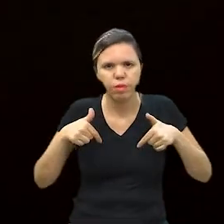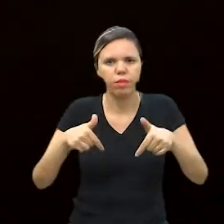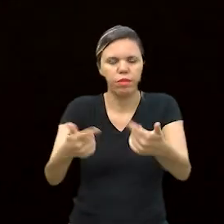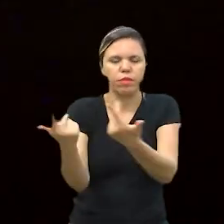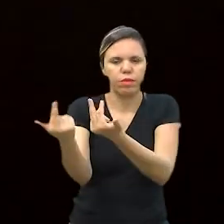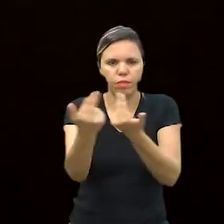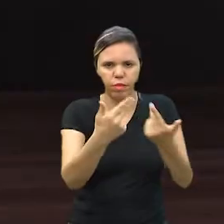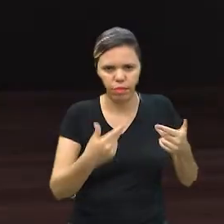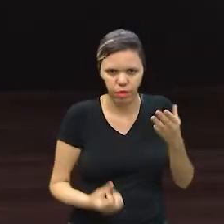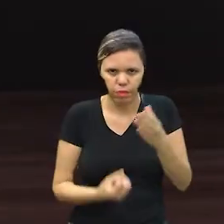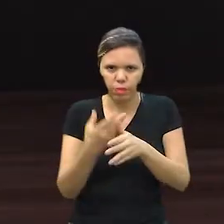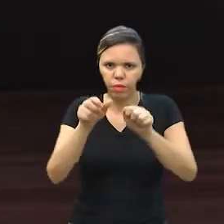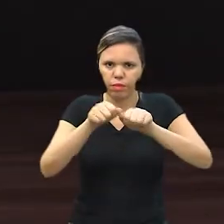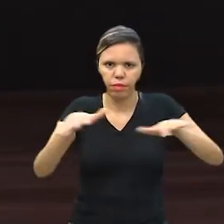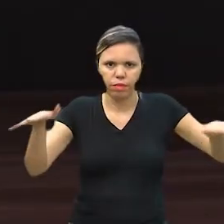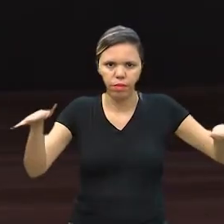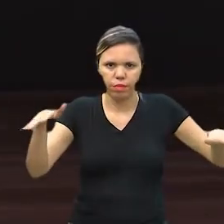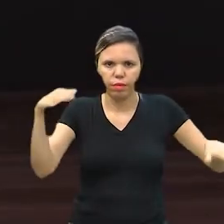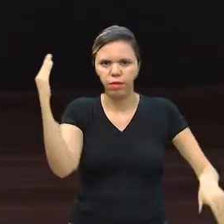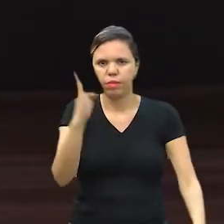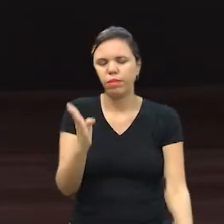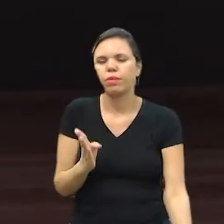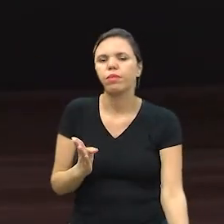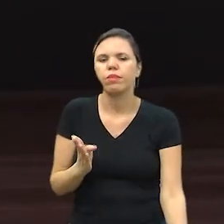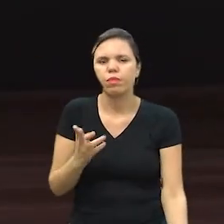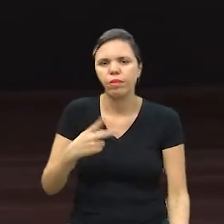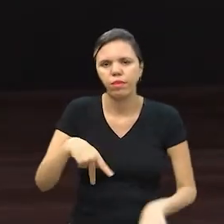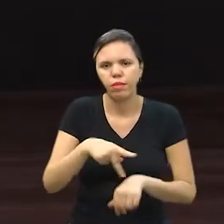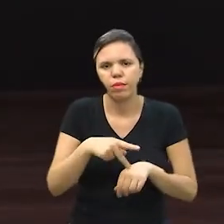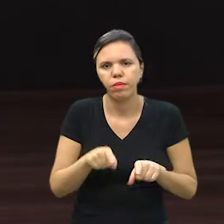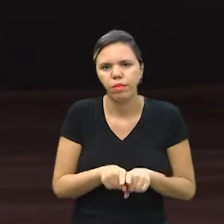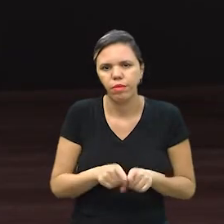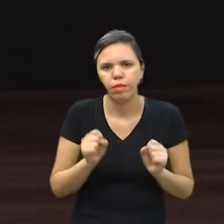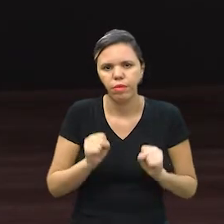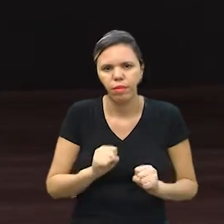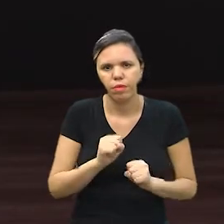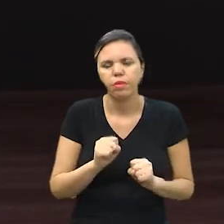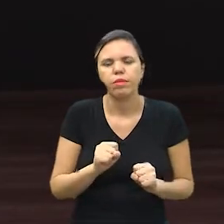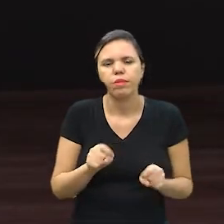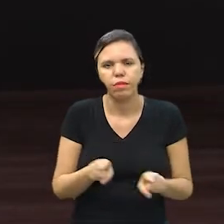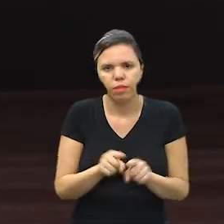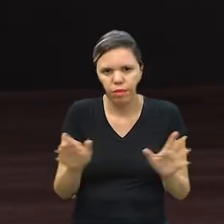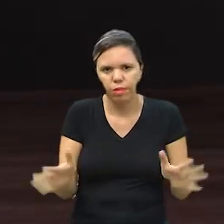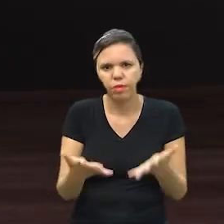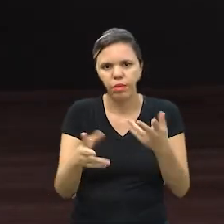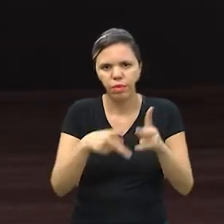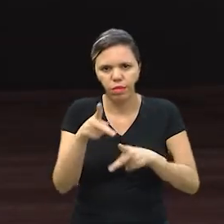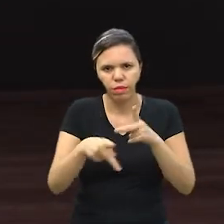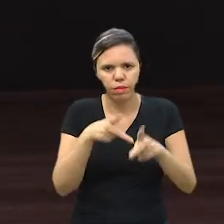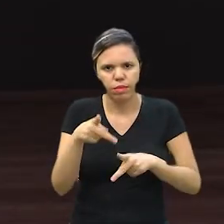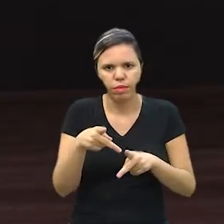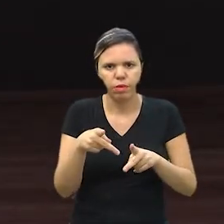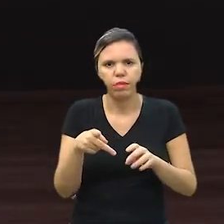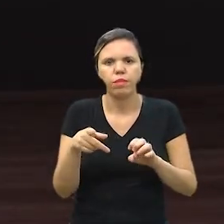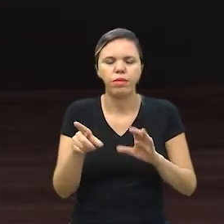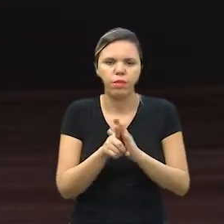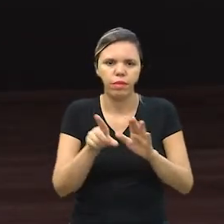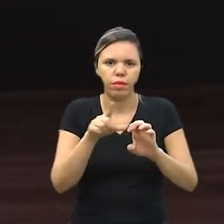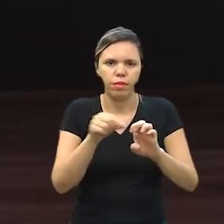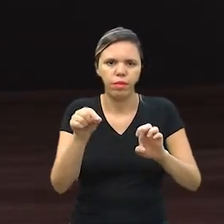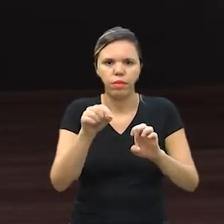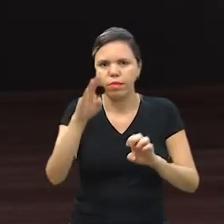como essa se espalhem aqui pelo nosso país e podendo inclusive incentivar as pessoas, o pequeno produtor